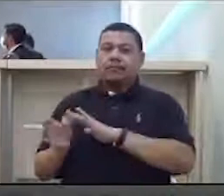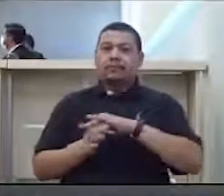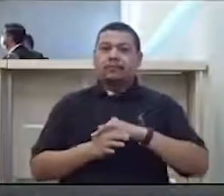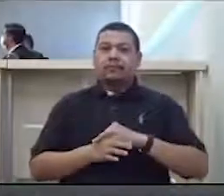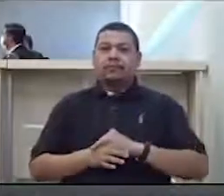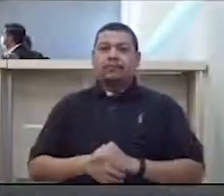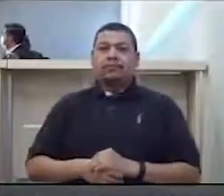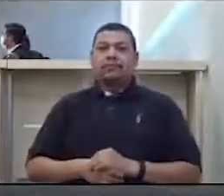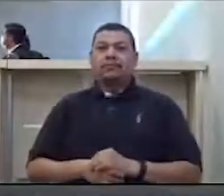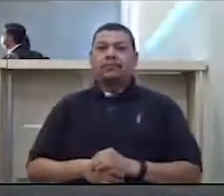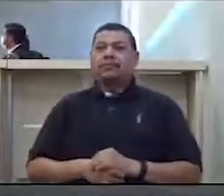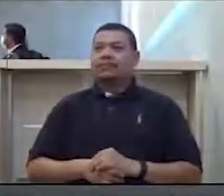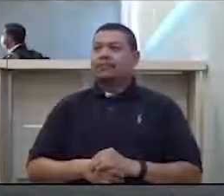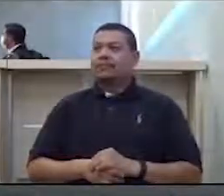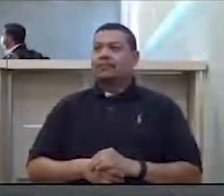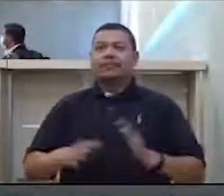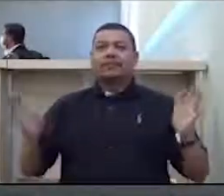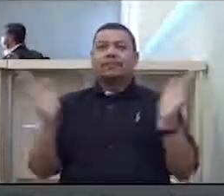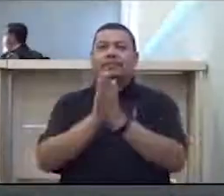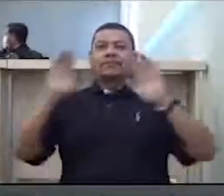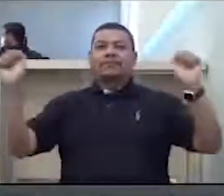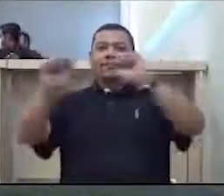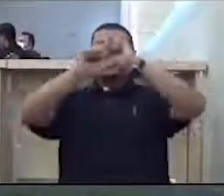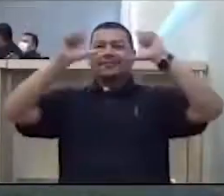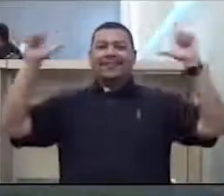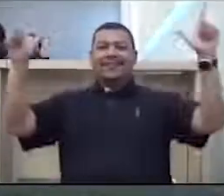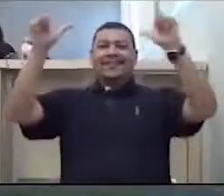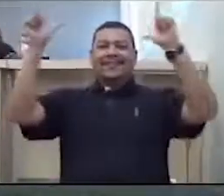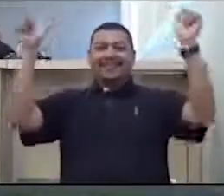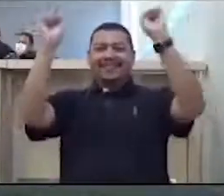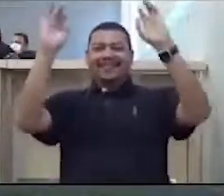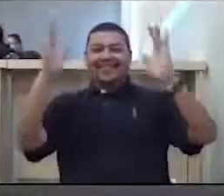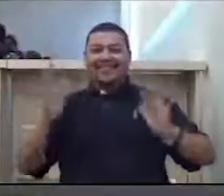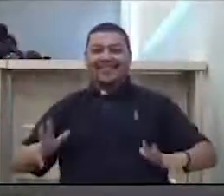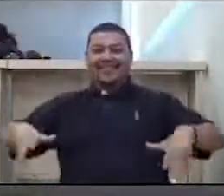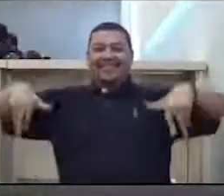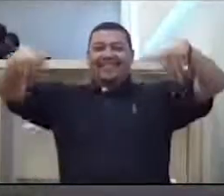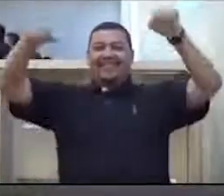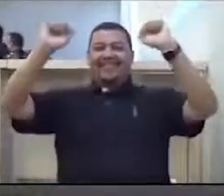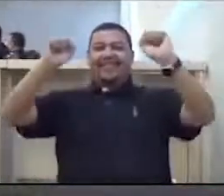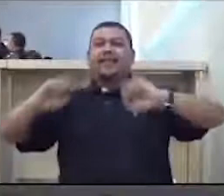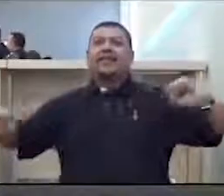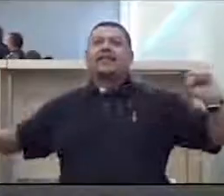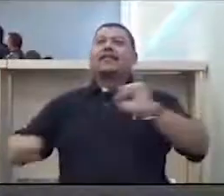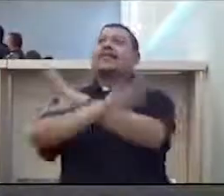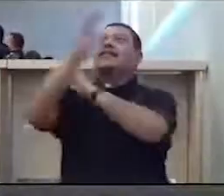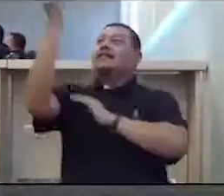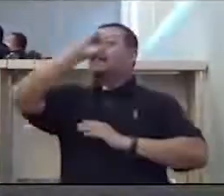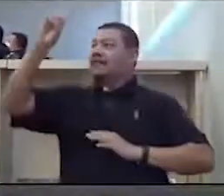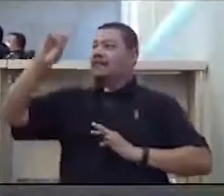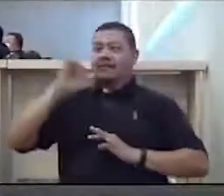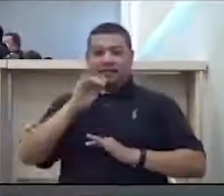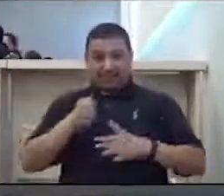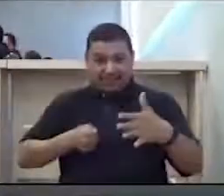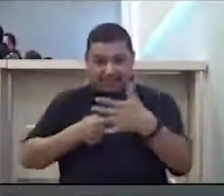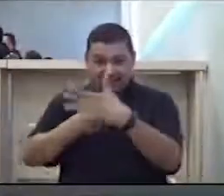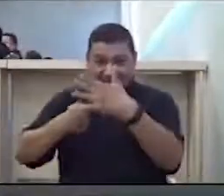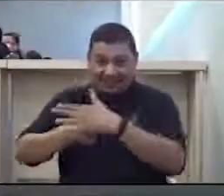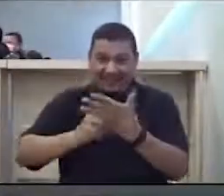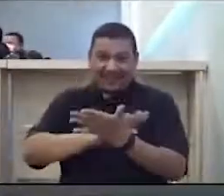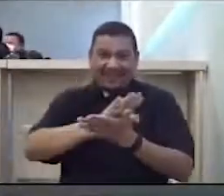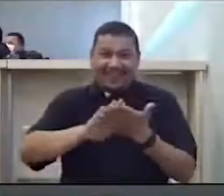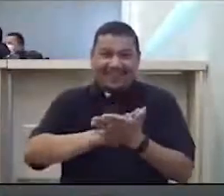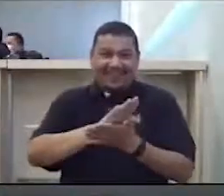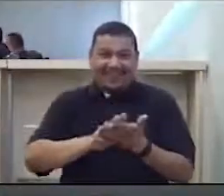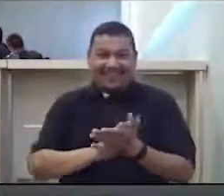Aleluia! É de dar glória a Deus, mano. Se a gente não está aqui, se a gente não está aqui cobrando, isso não vai